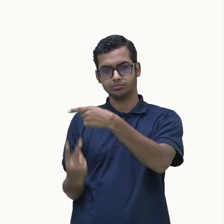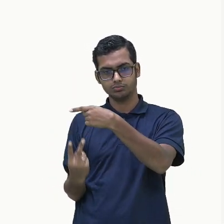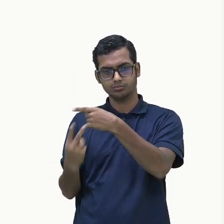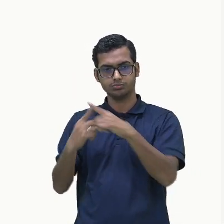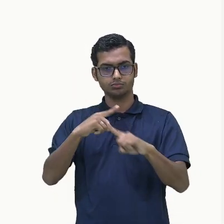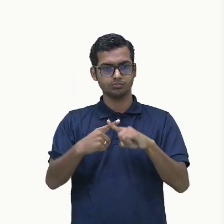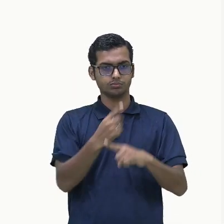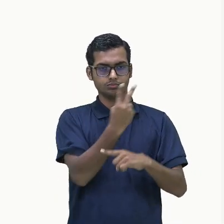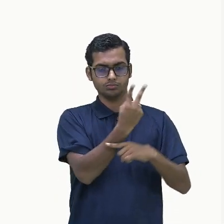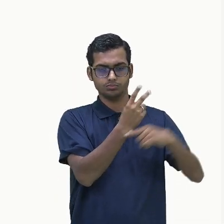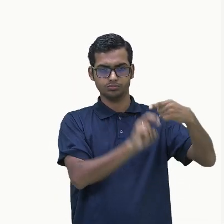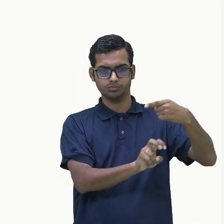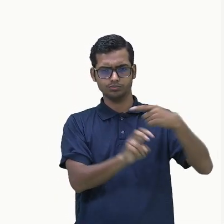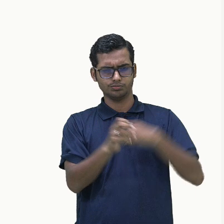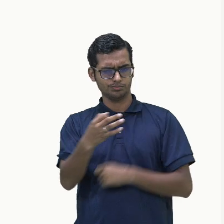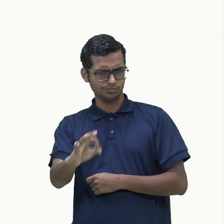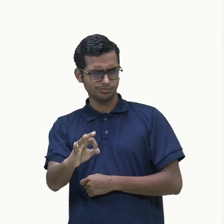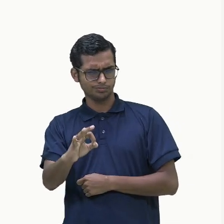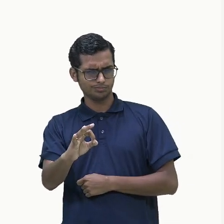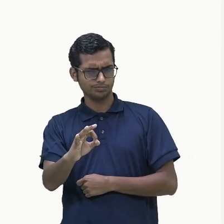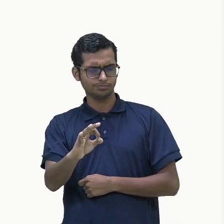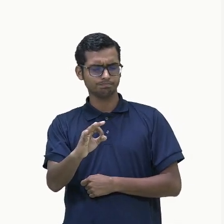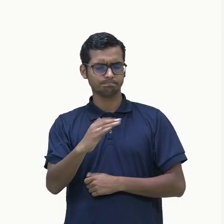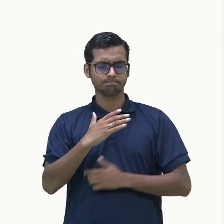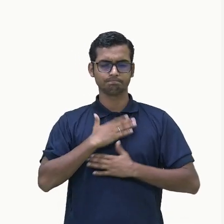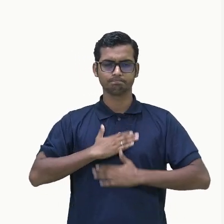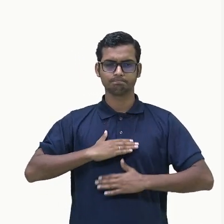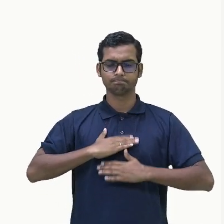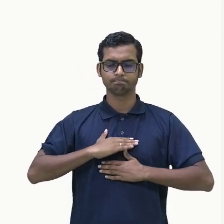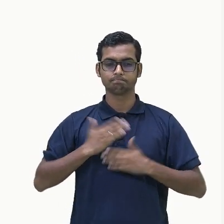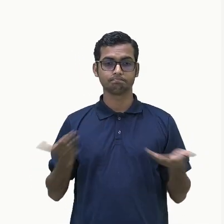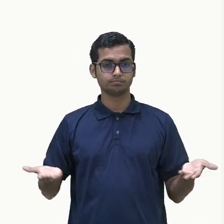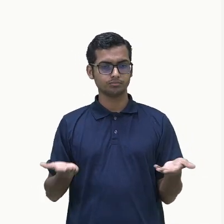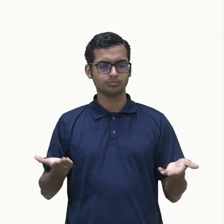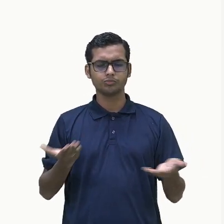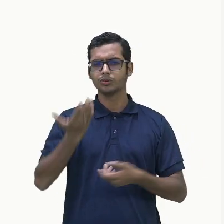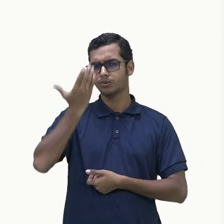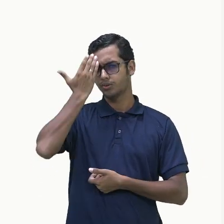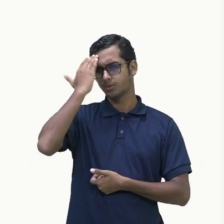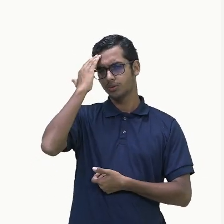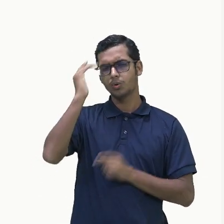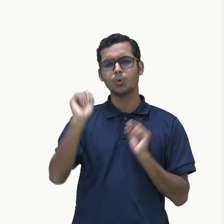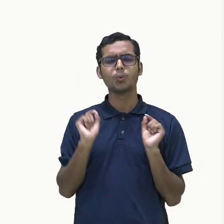Tudo bem? Tranquilo até aí? Então, vamos entender agora